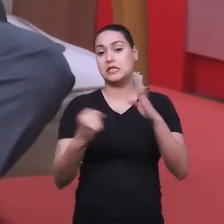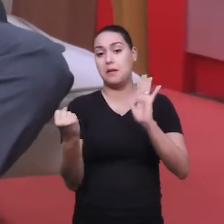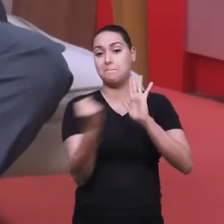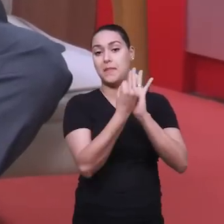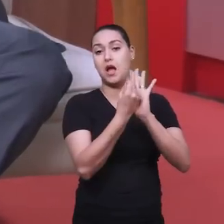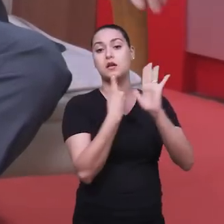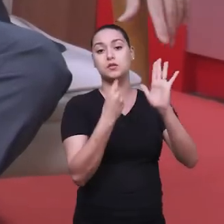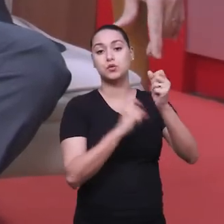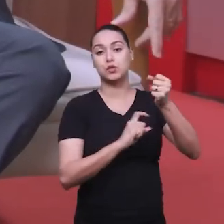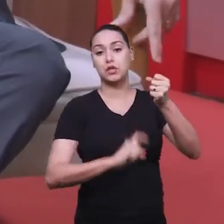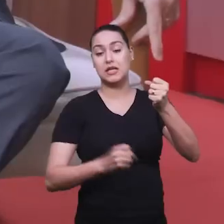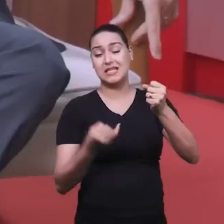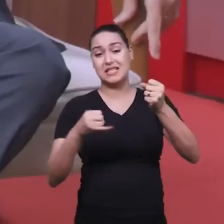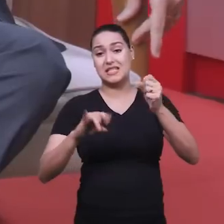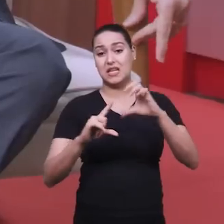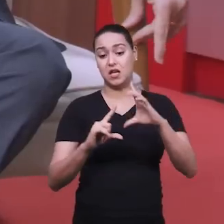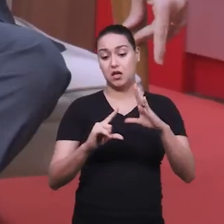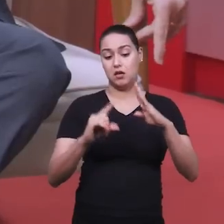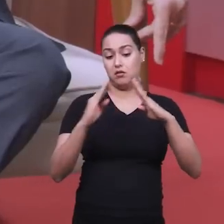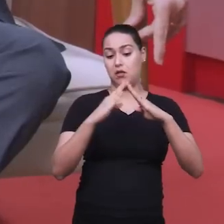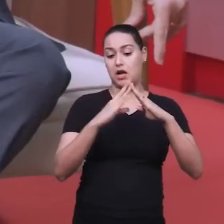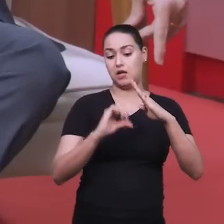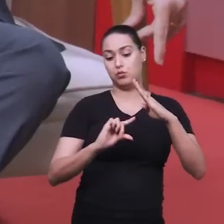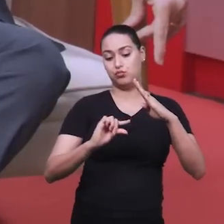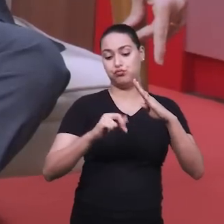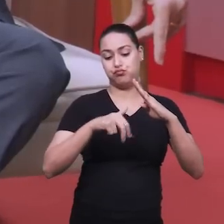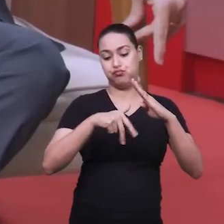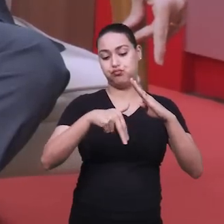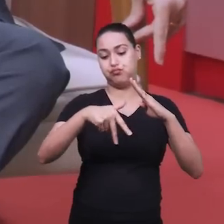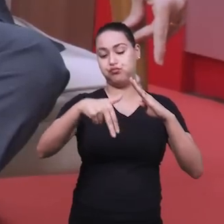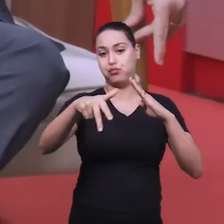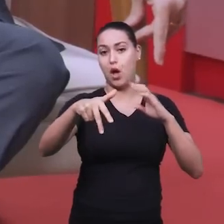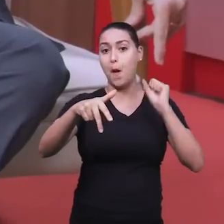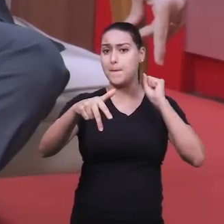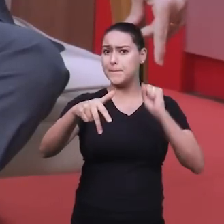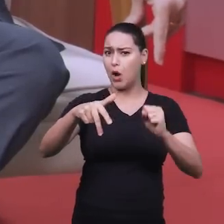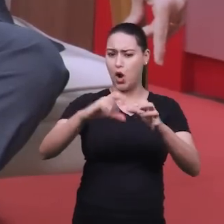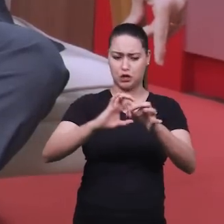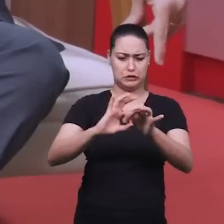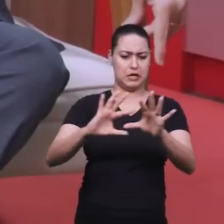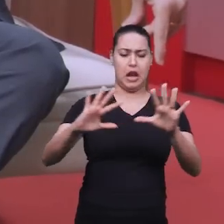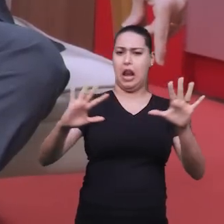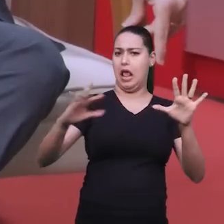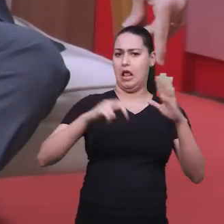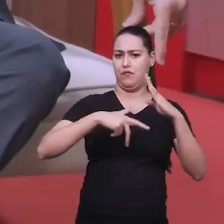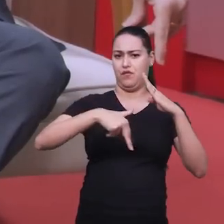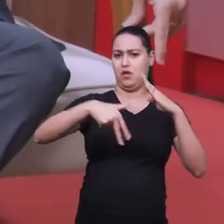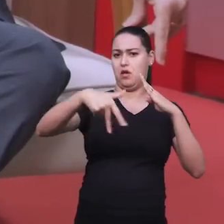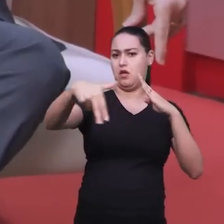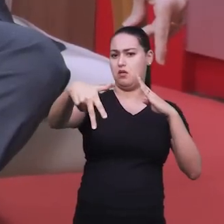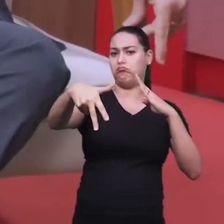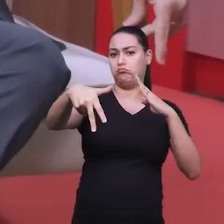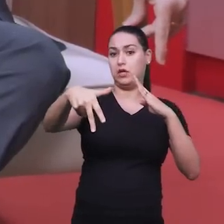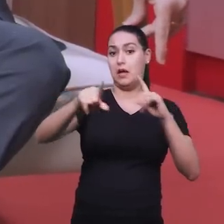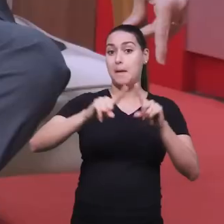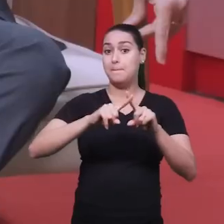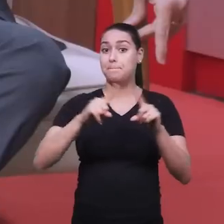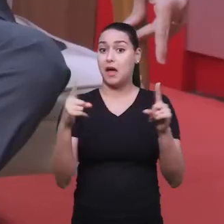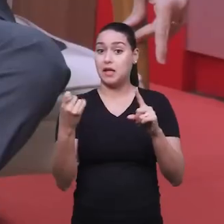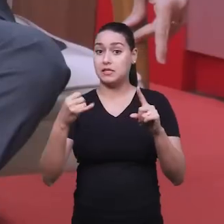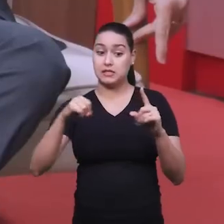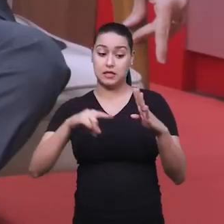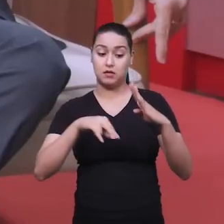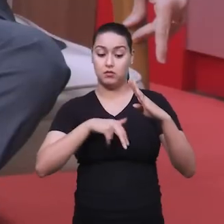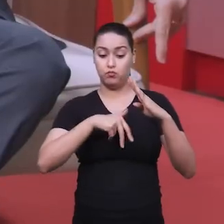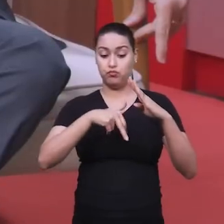sangue. Exatamente. Se saísse da casa, a pessoa podia sair? Podia. Claro. É livre-arbítrio. É isso mesmo. Mas